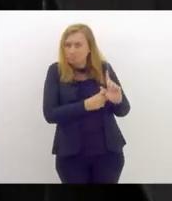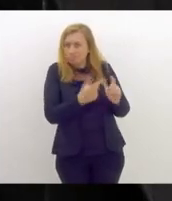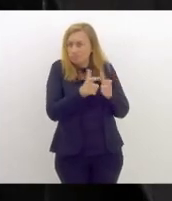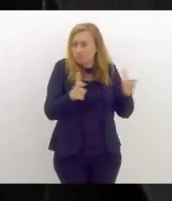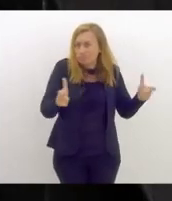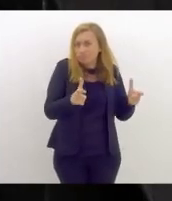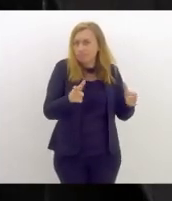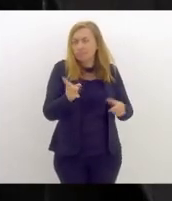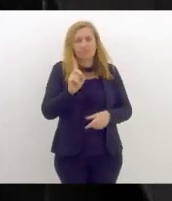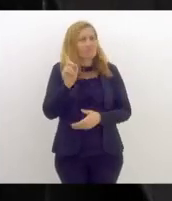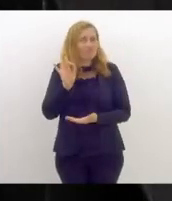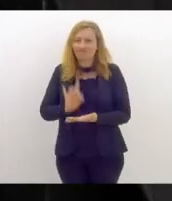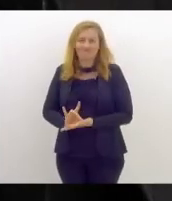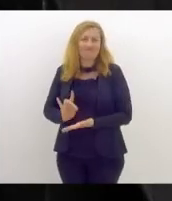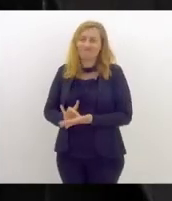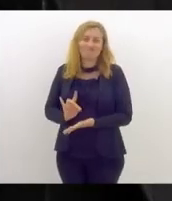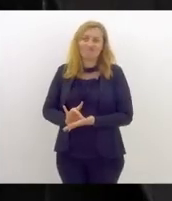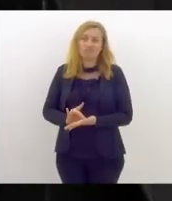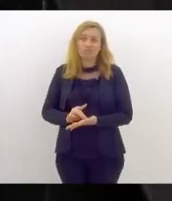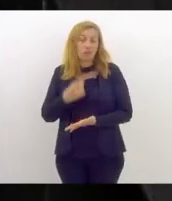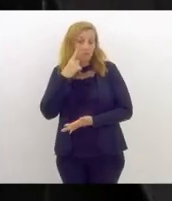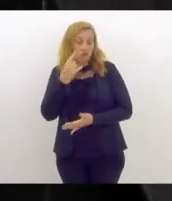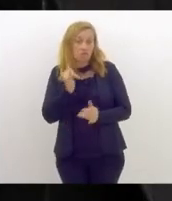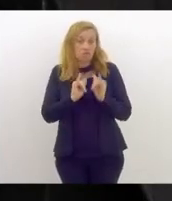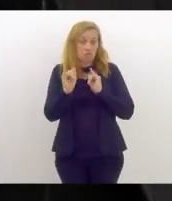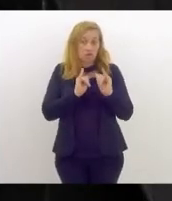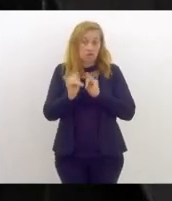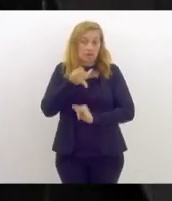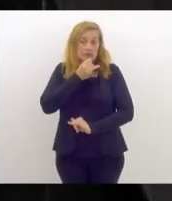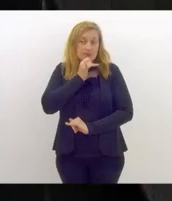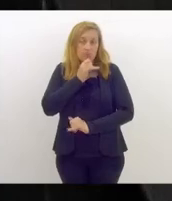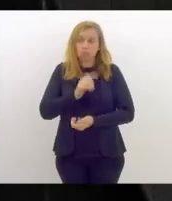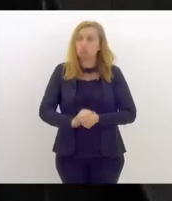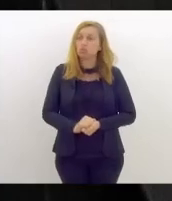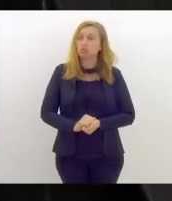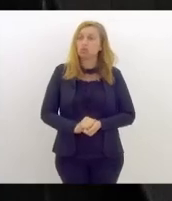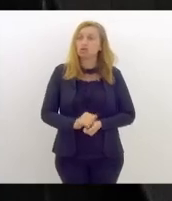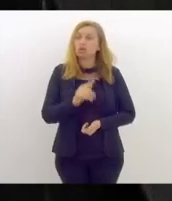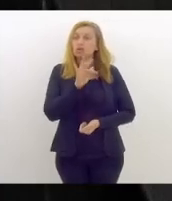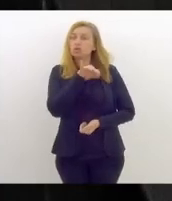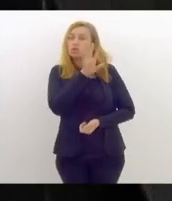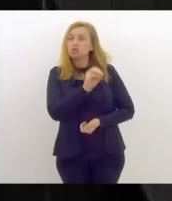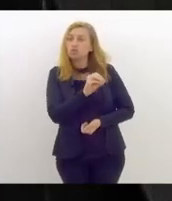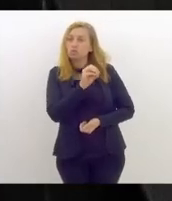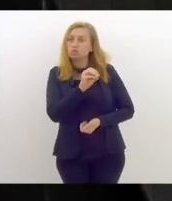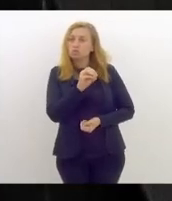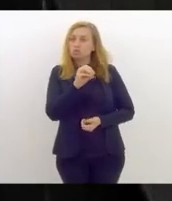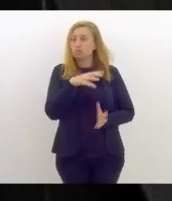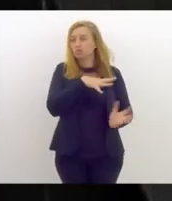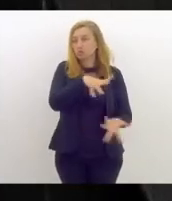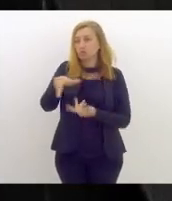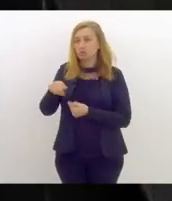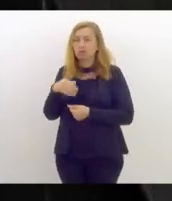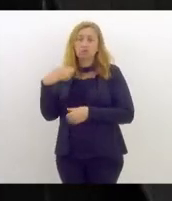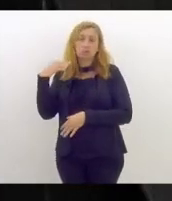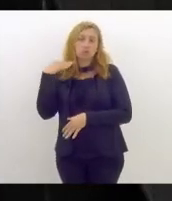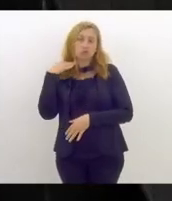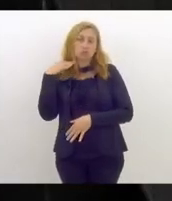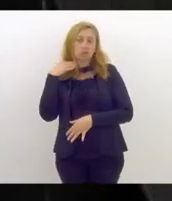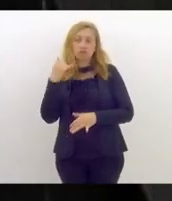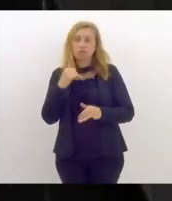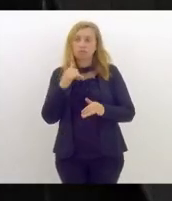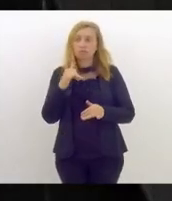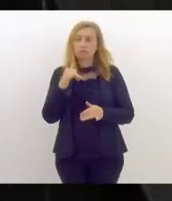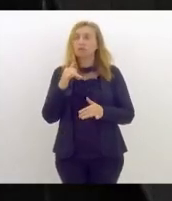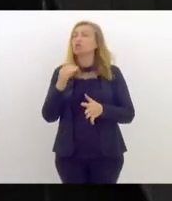senão vejamos é dados por exemplo dados do fundo monetário internacional do banco de dados de mantido